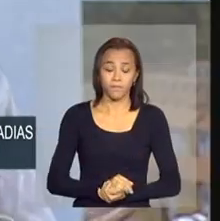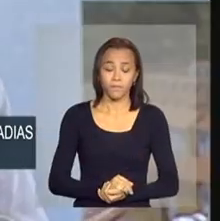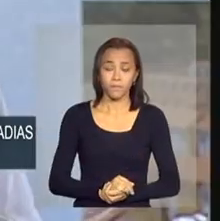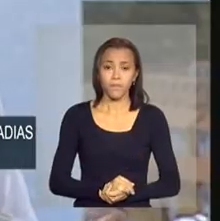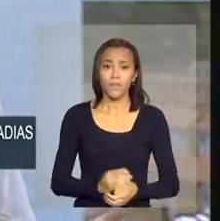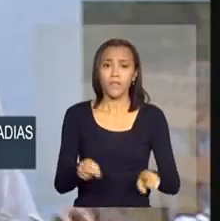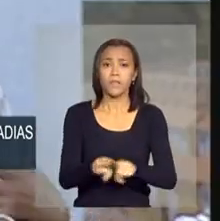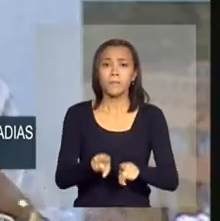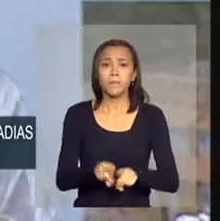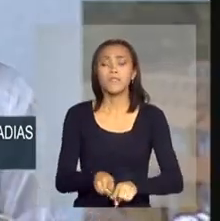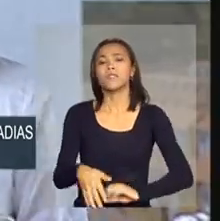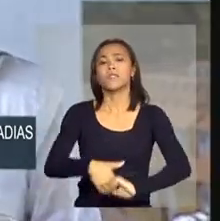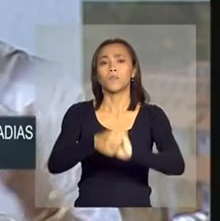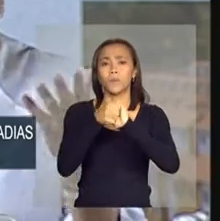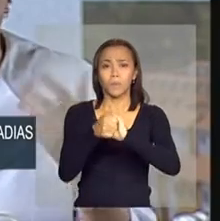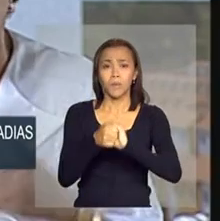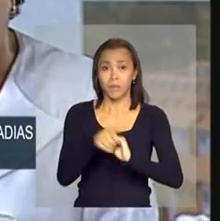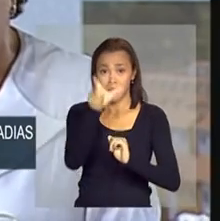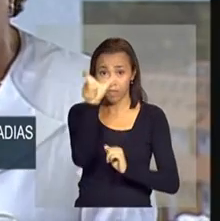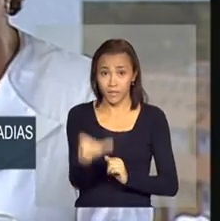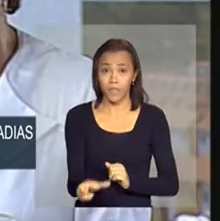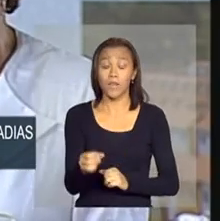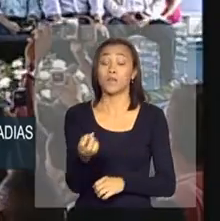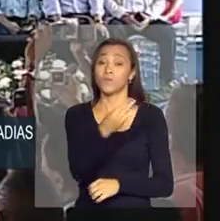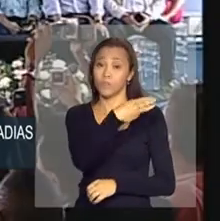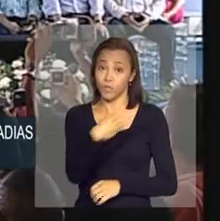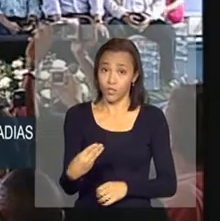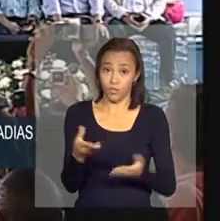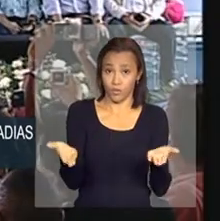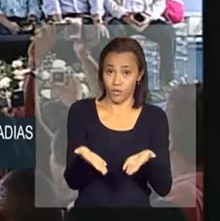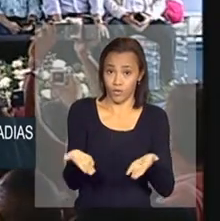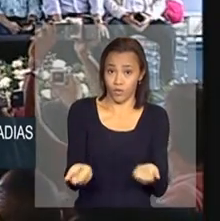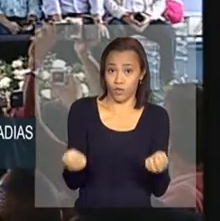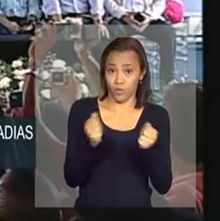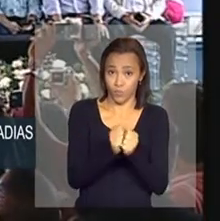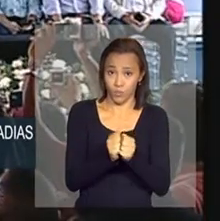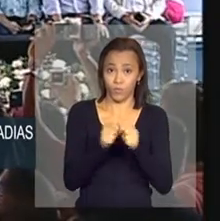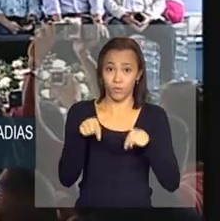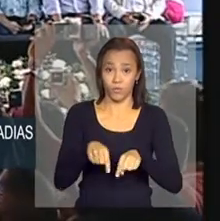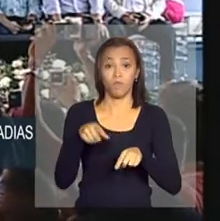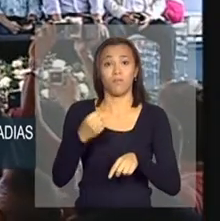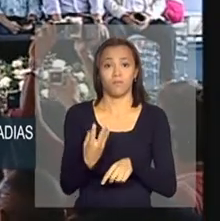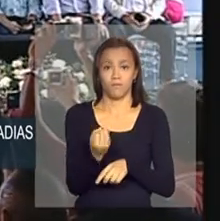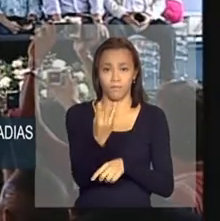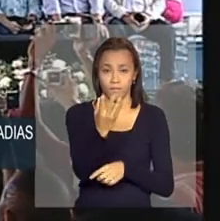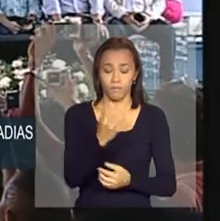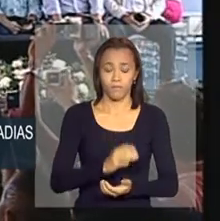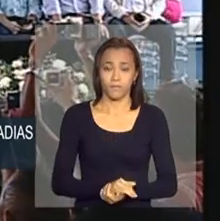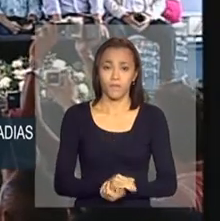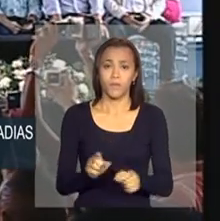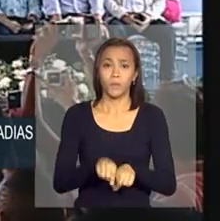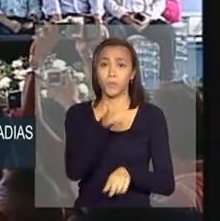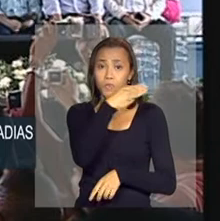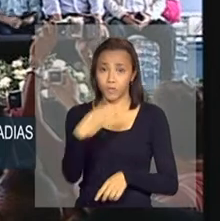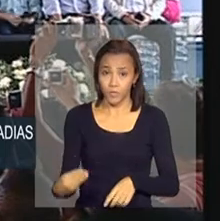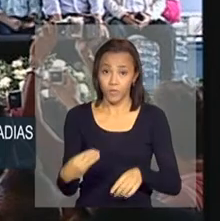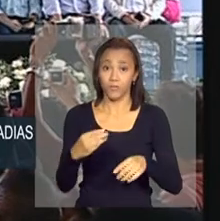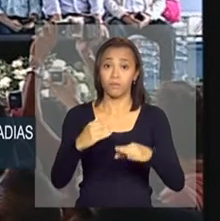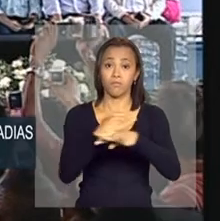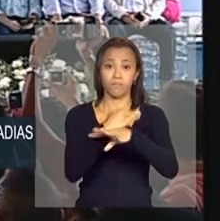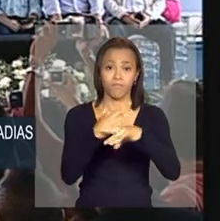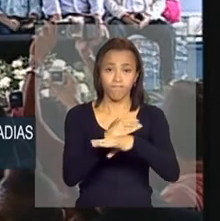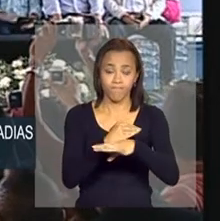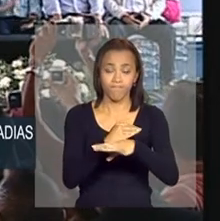queria cumprimentar os ministros que me acompanha hoje dessa viagem o Ministro das